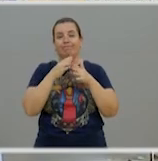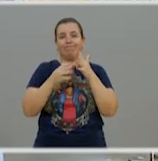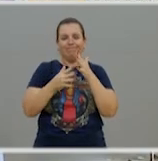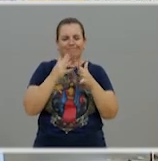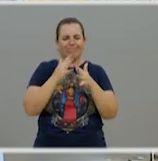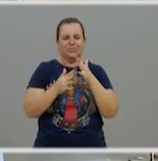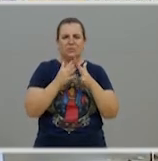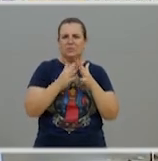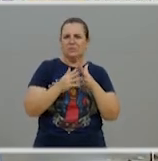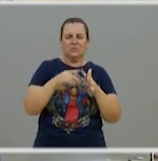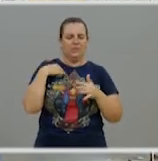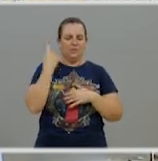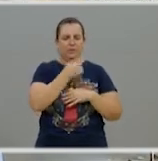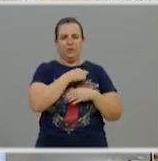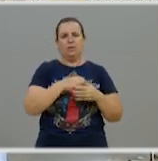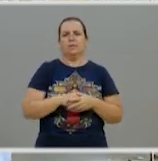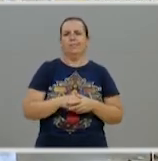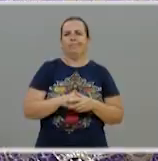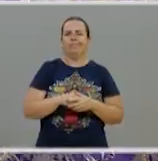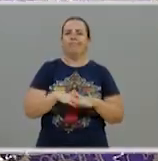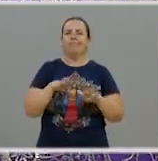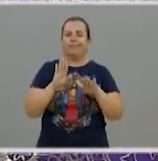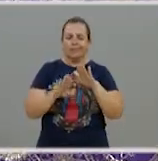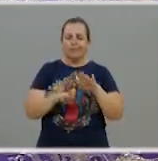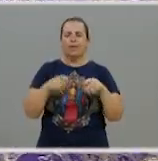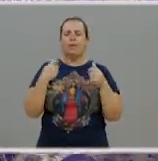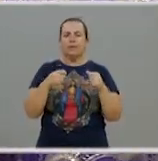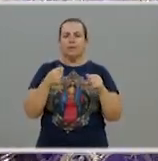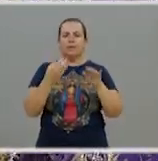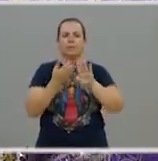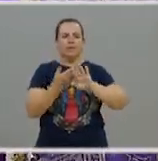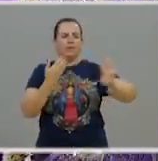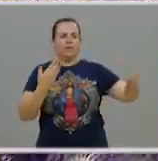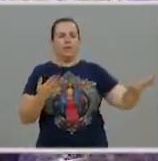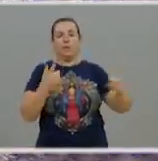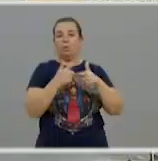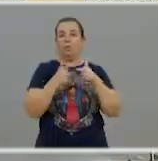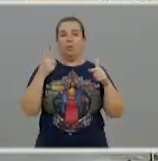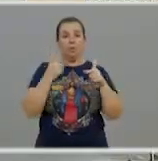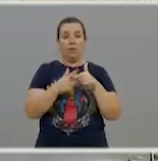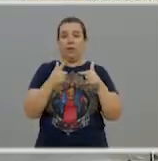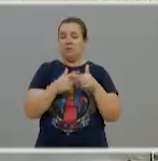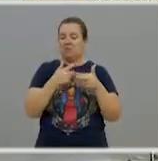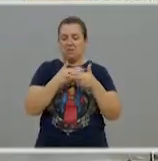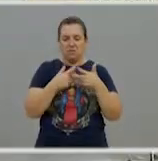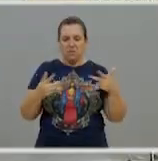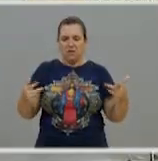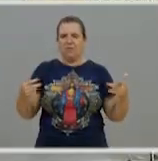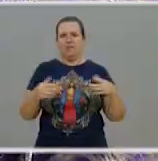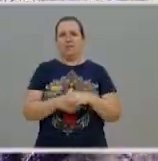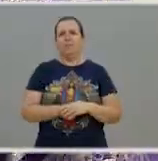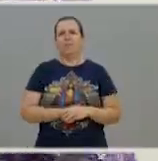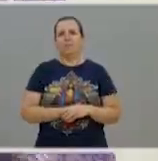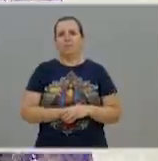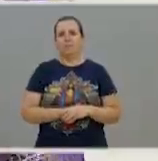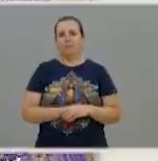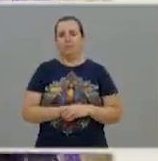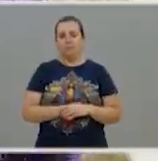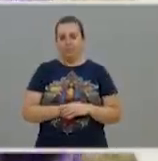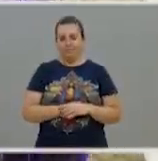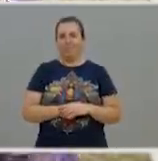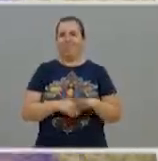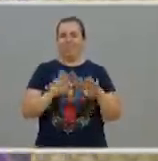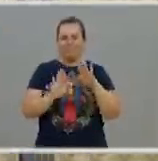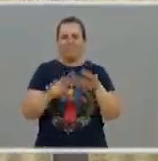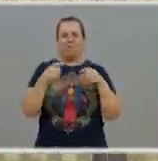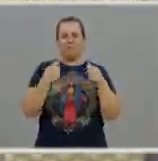dar uma distância aos problemas, dar uma certa distância daquele moído,